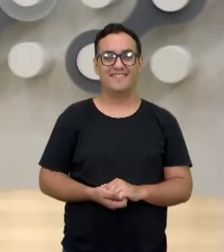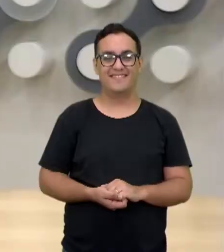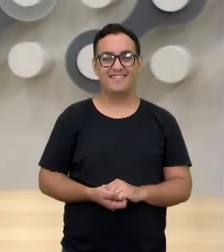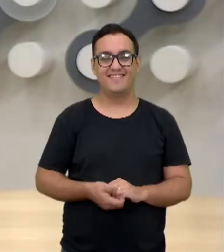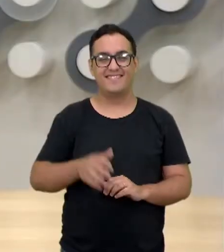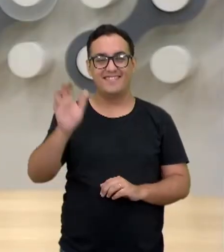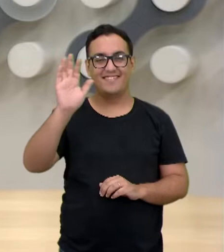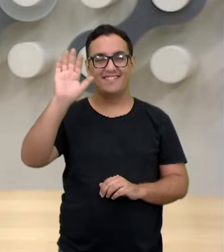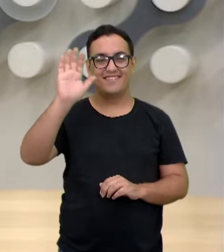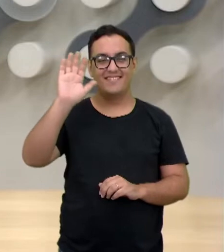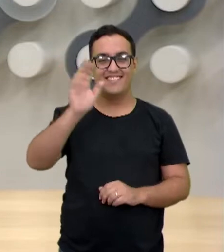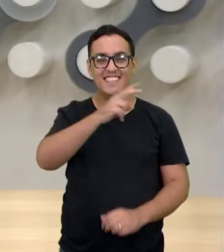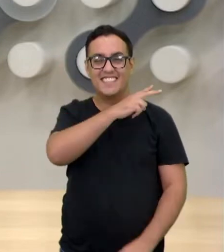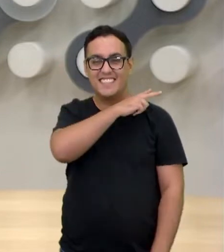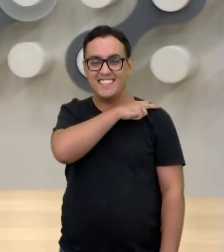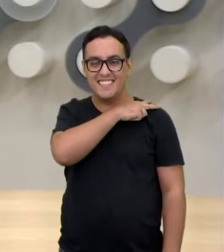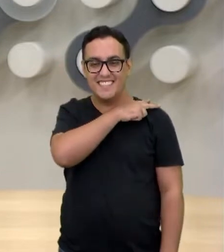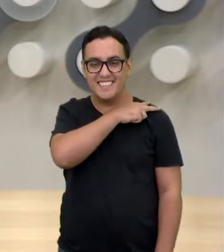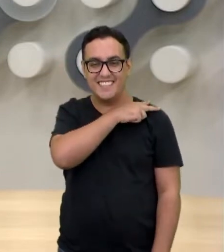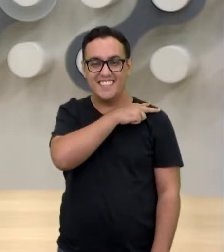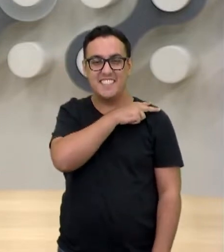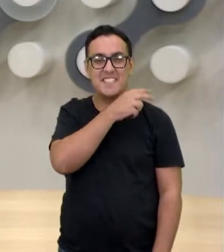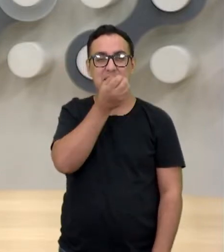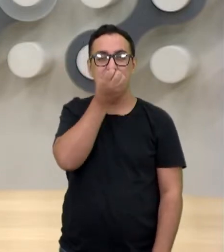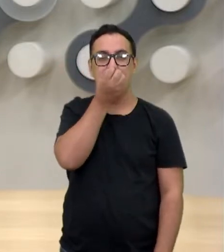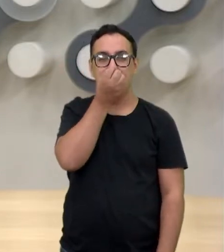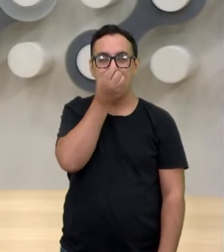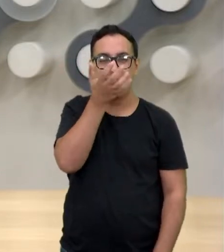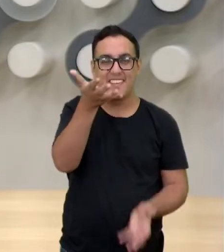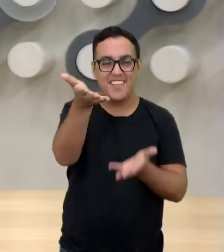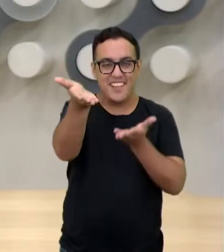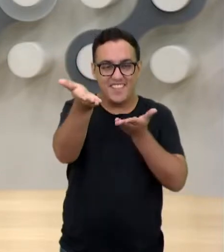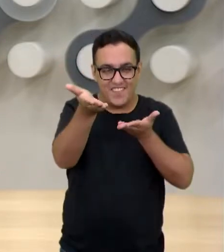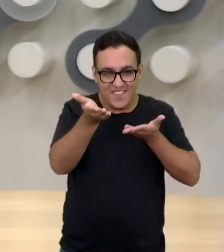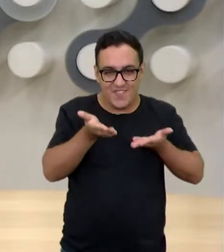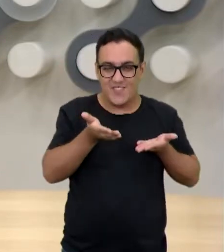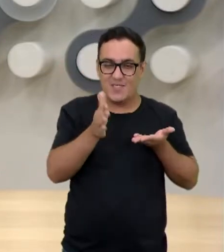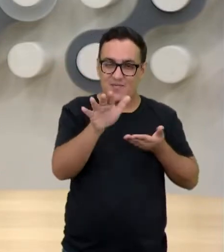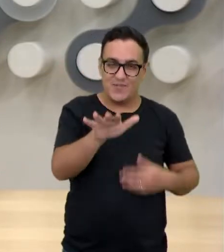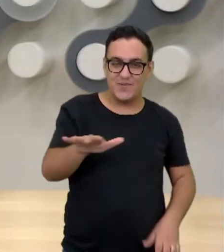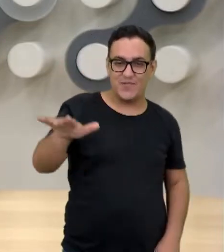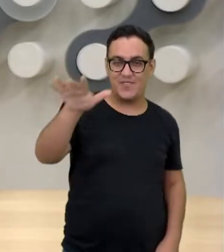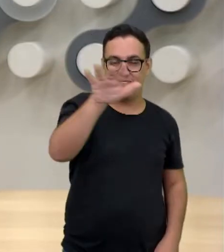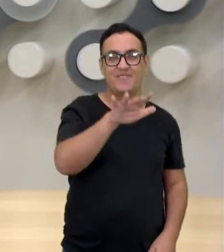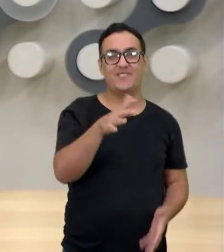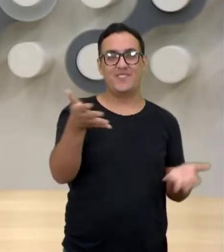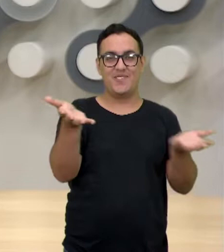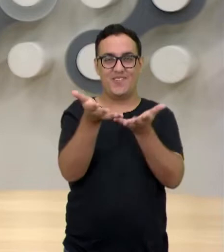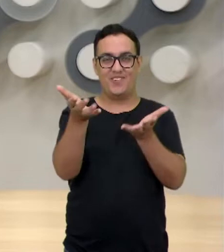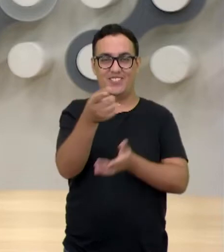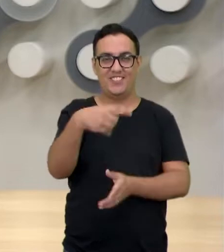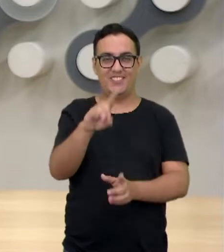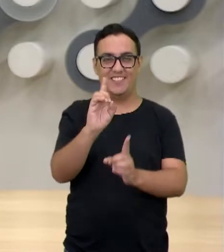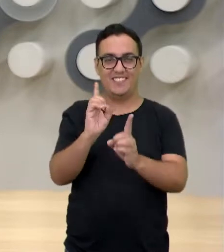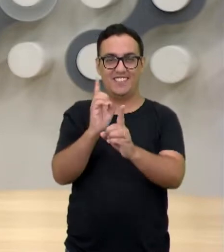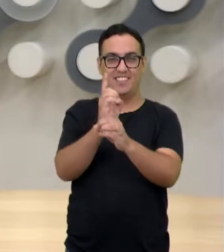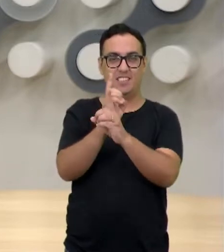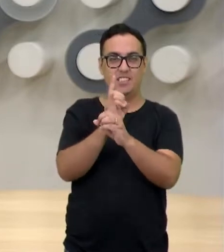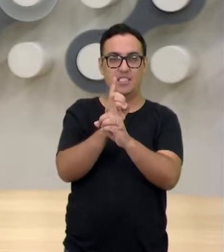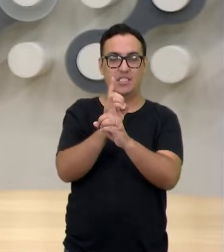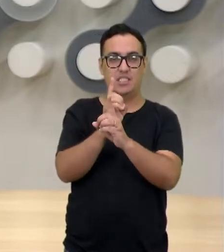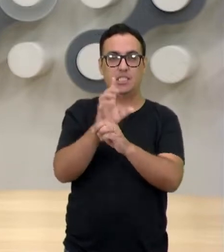Pessoal da segunda série do ensino médio, sejam muito bem-vindos, bem-vindas ao nosso encontro de